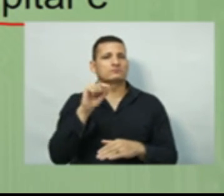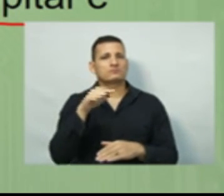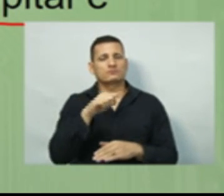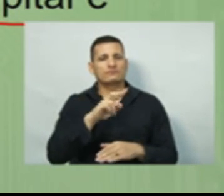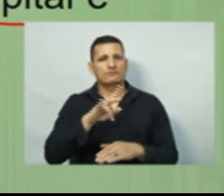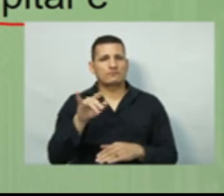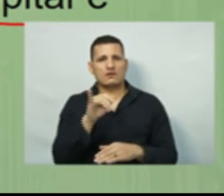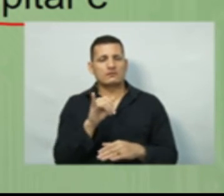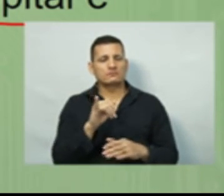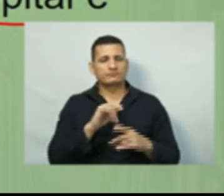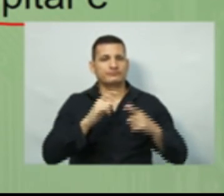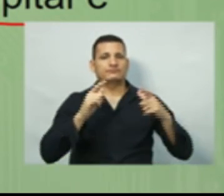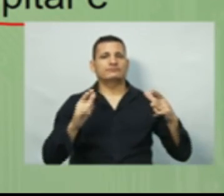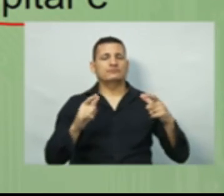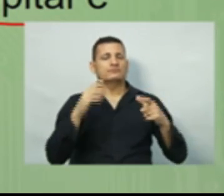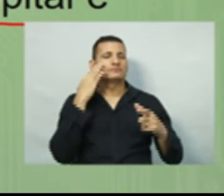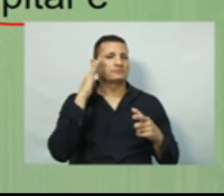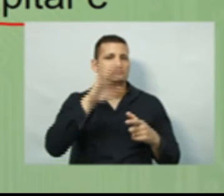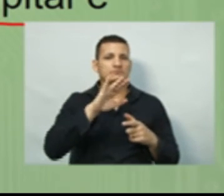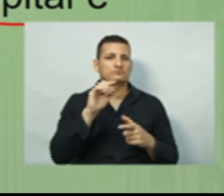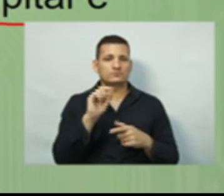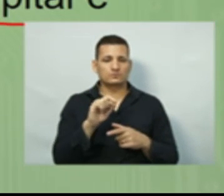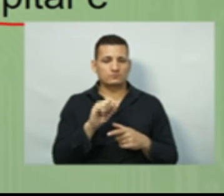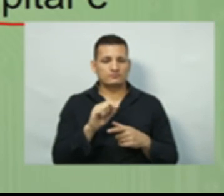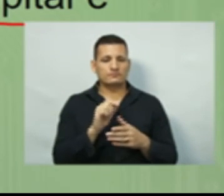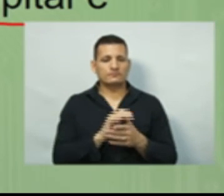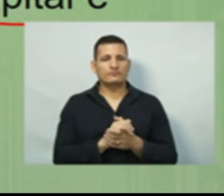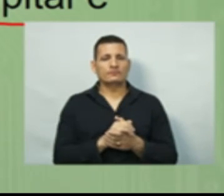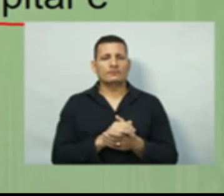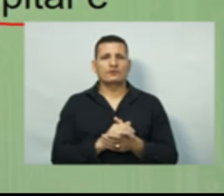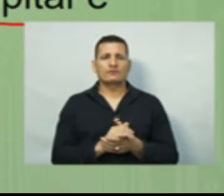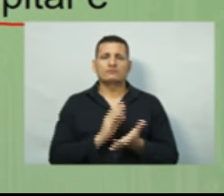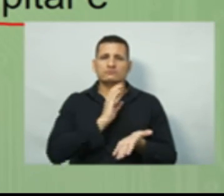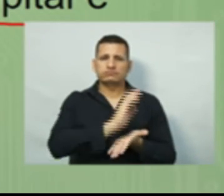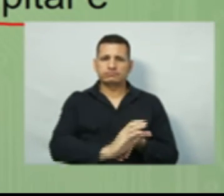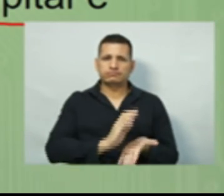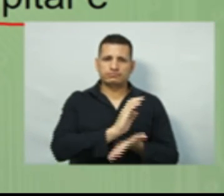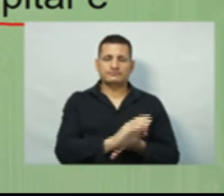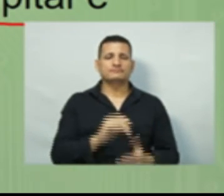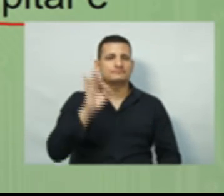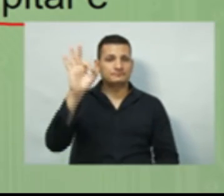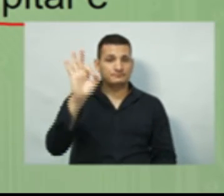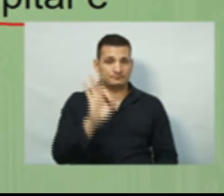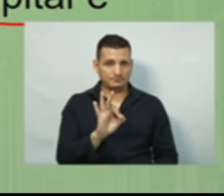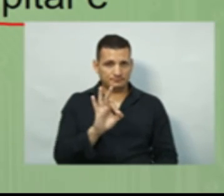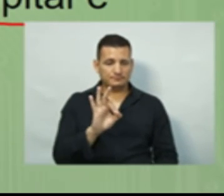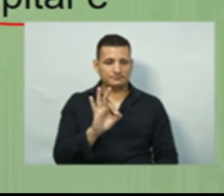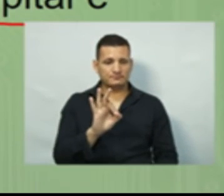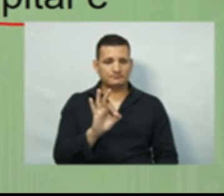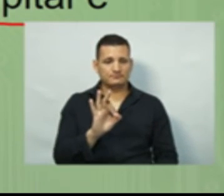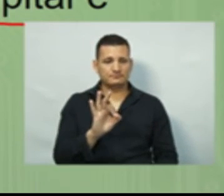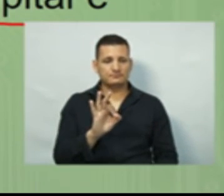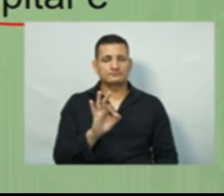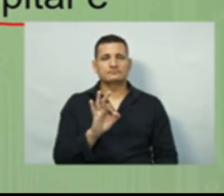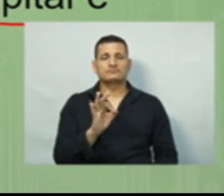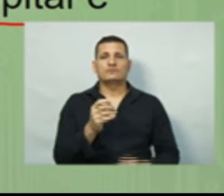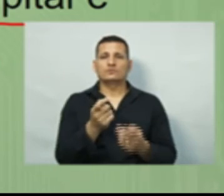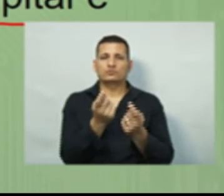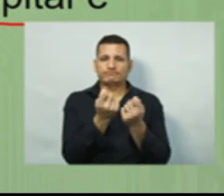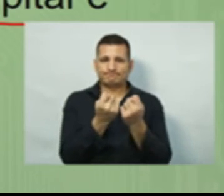aumentar principalmente o que a gente fala dos investimentos, as taxas de investimentos na nossa